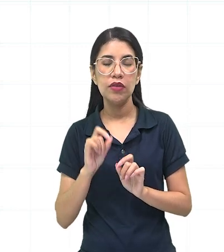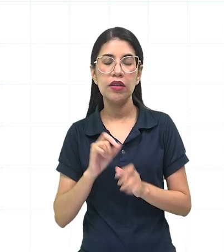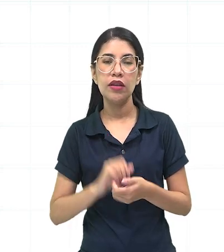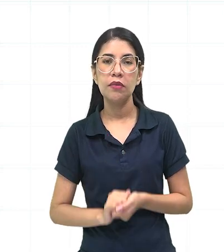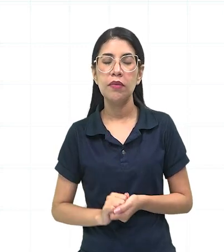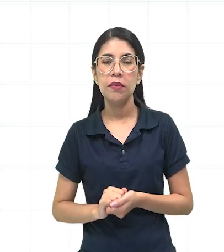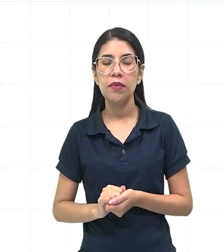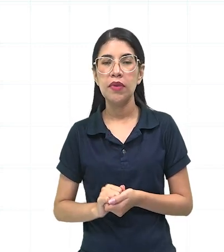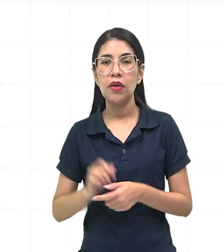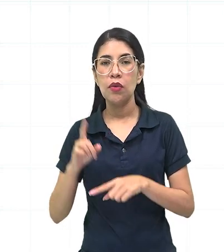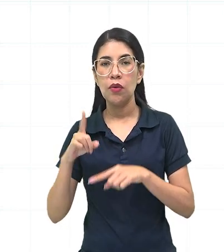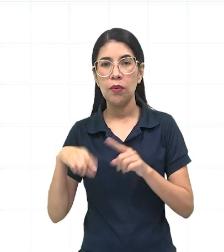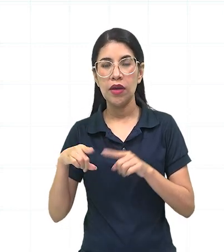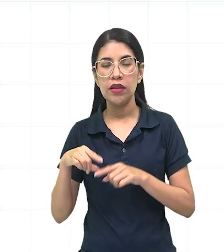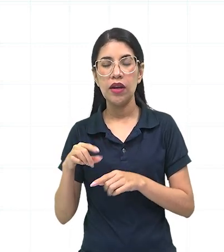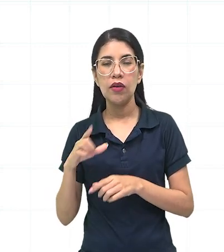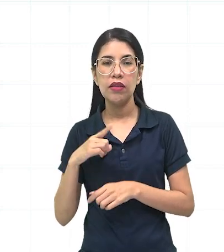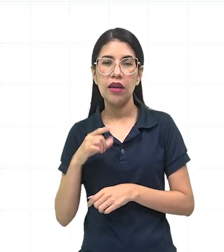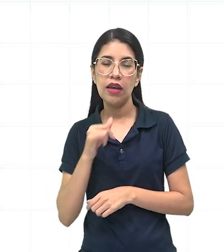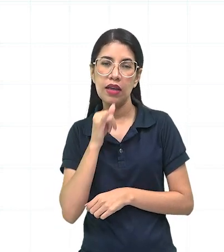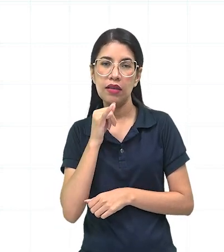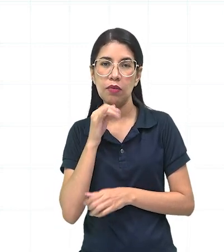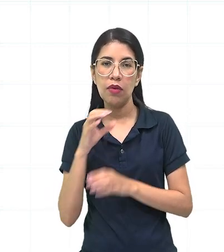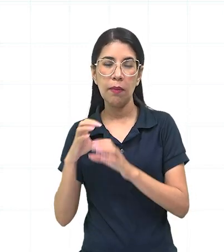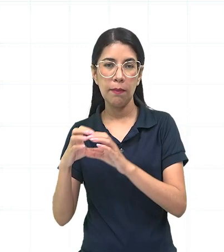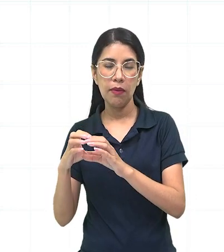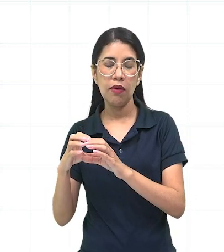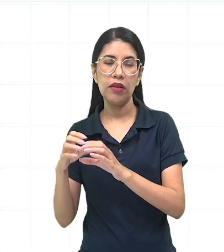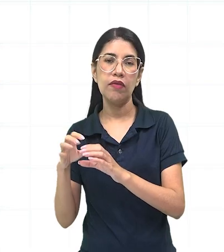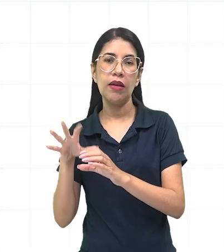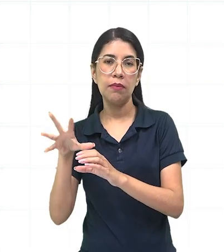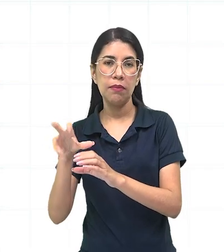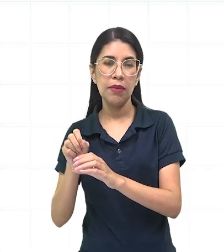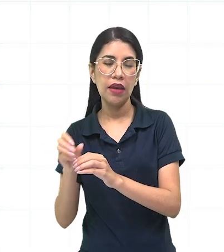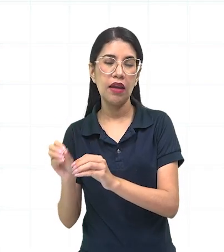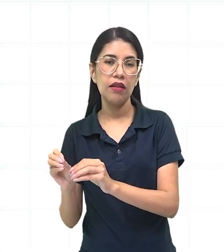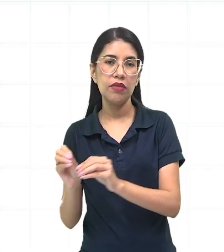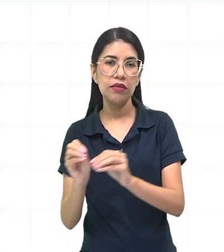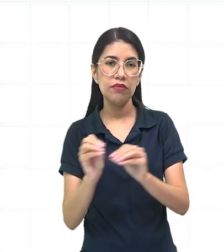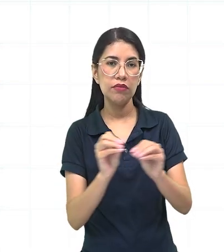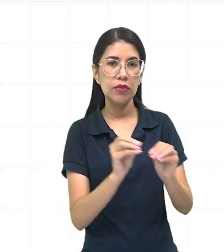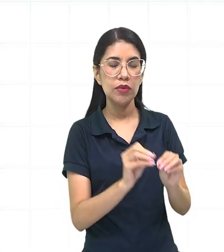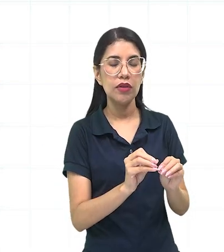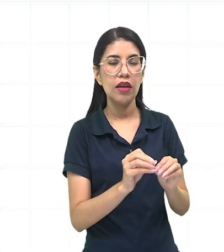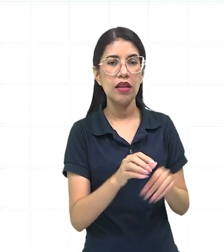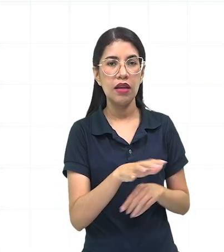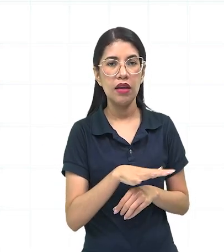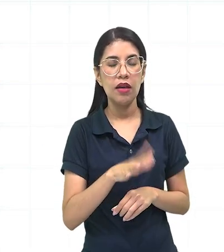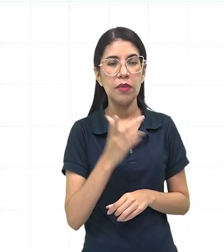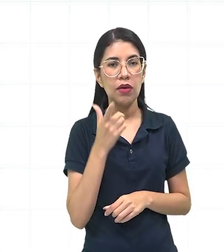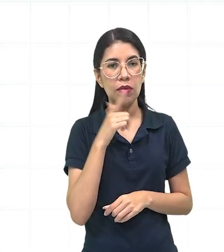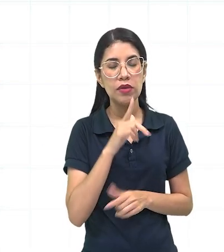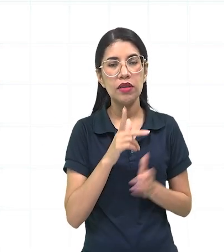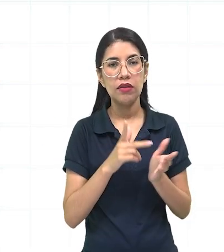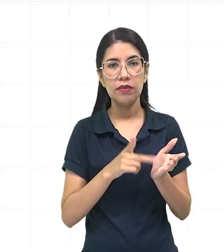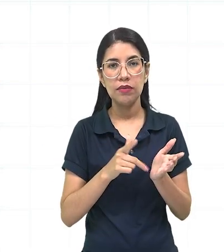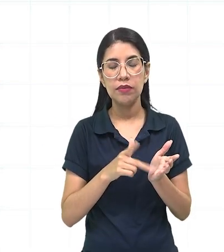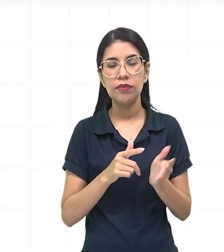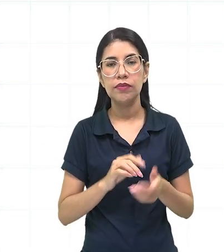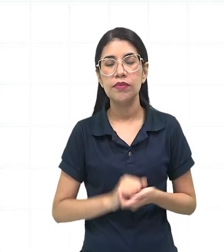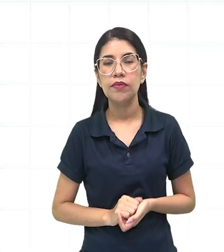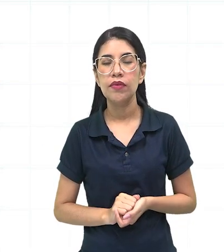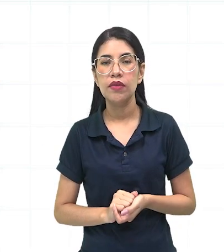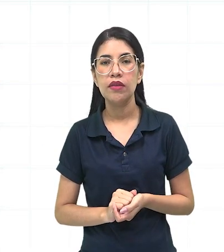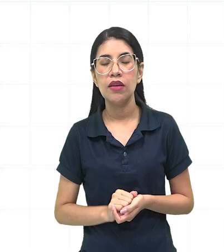conduzir o objeto, geralmente uma bola, até um local específico dentro da quadra ou campo do adversário para marcar ponto. E aí eu tenho